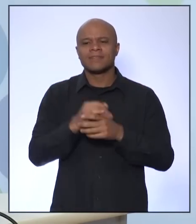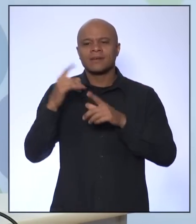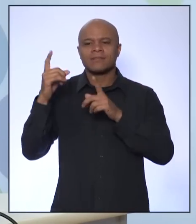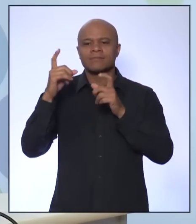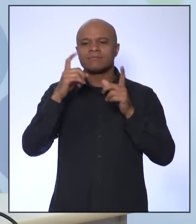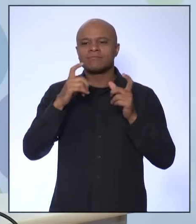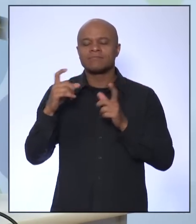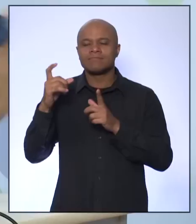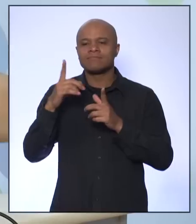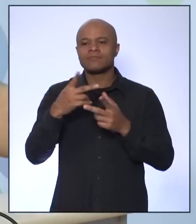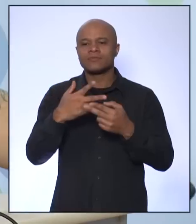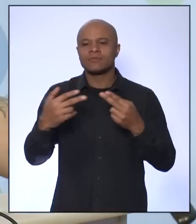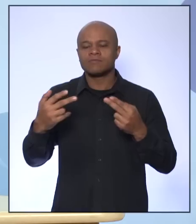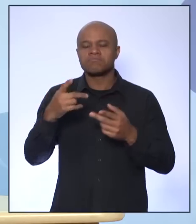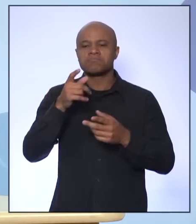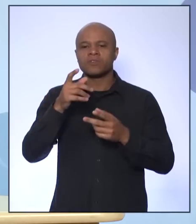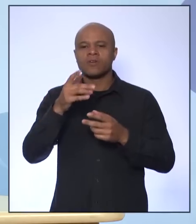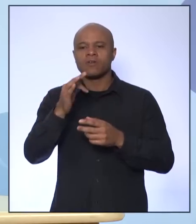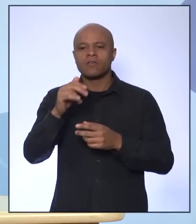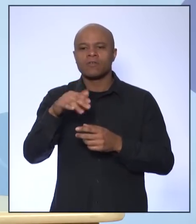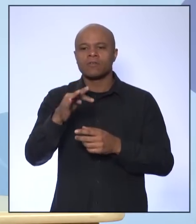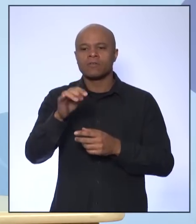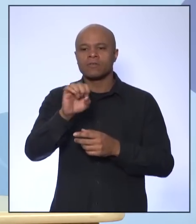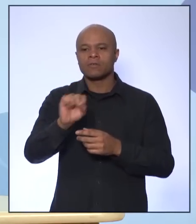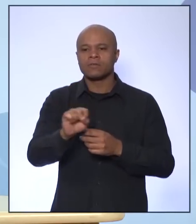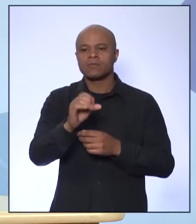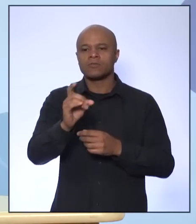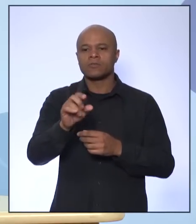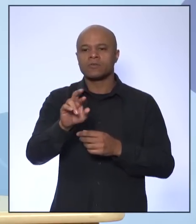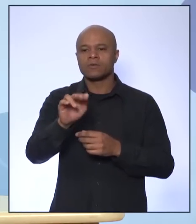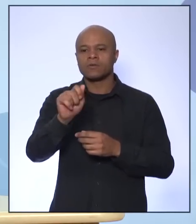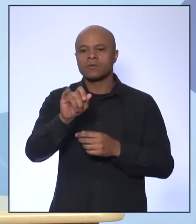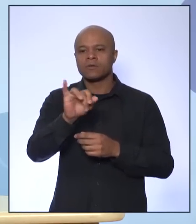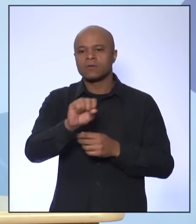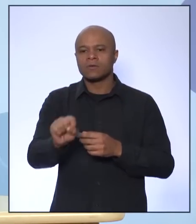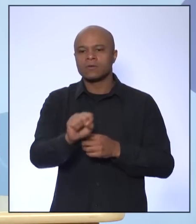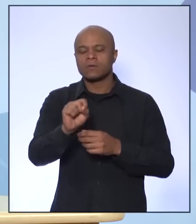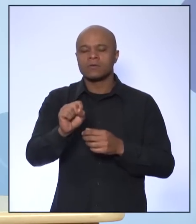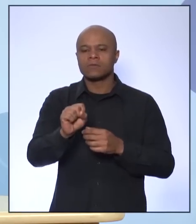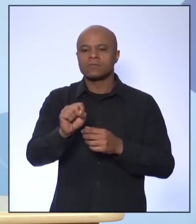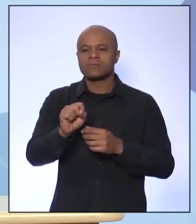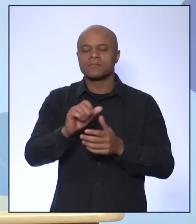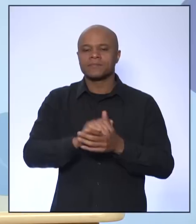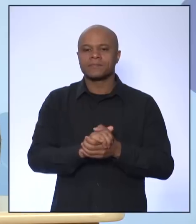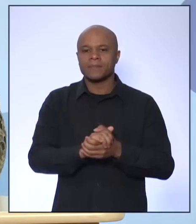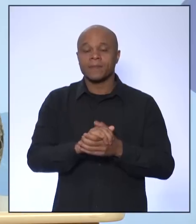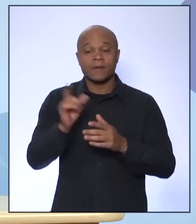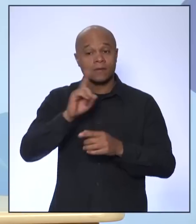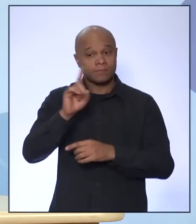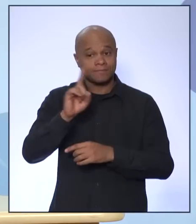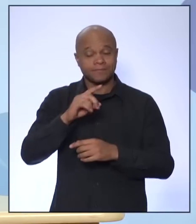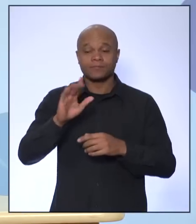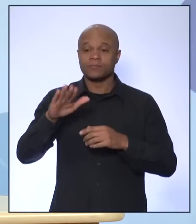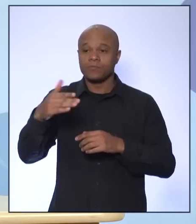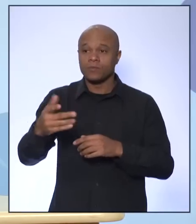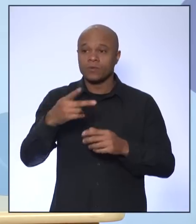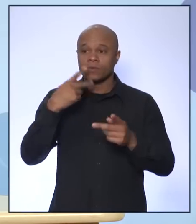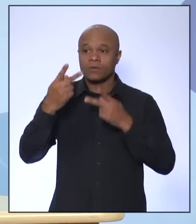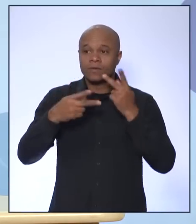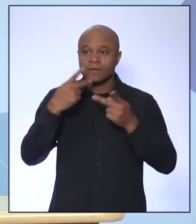são fontes orais? Bom, fotografia não. Ó. Fontes orais é quando nós falamos, é tudo que é